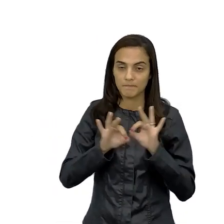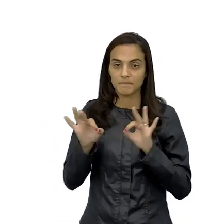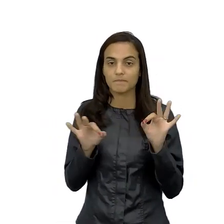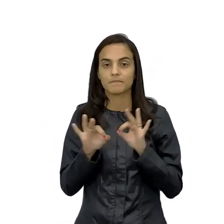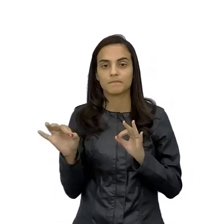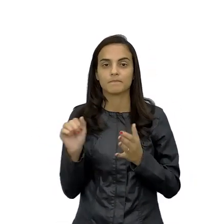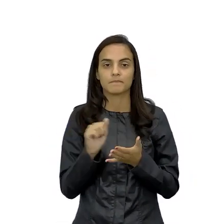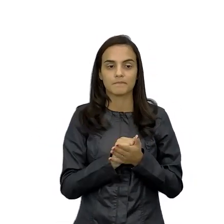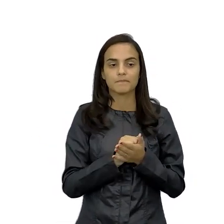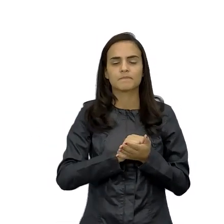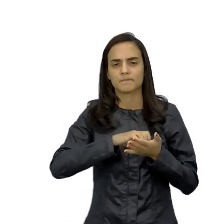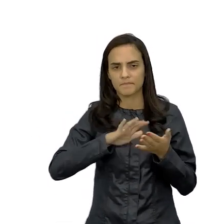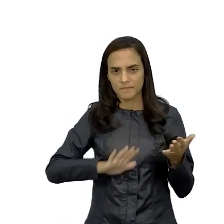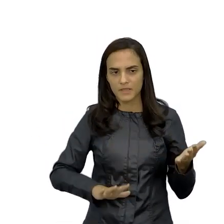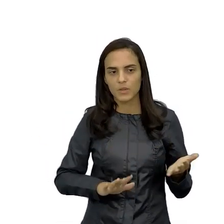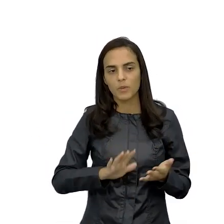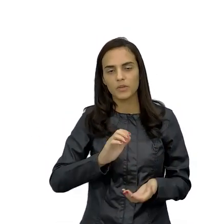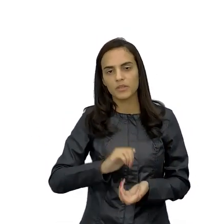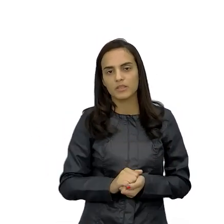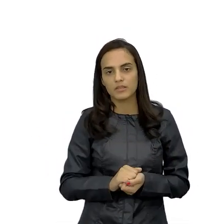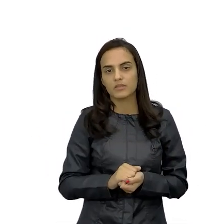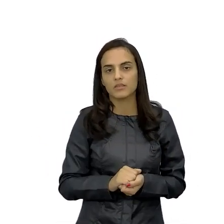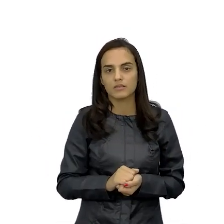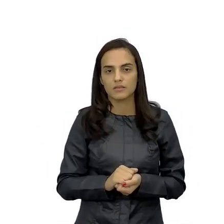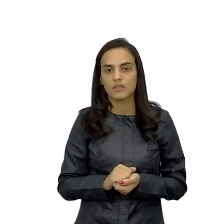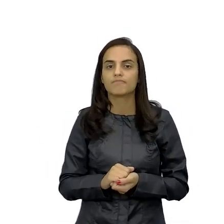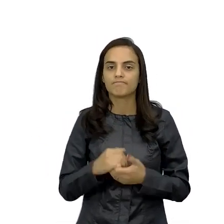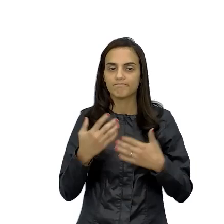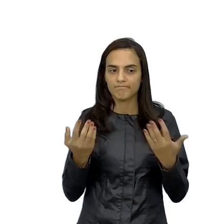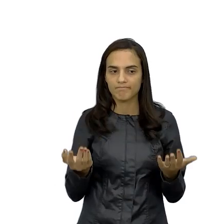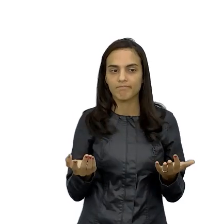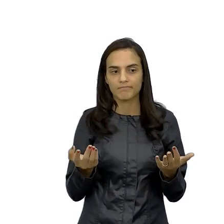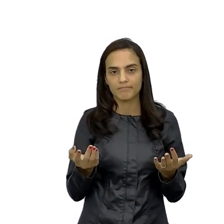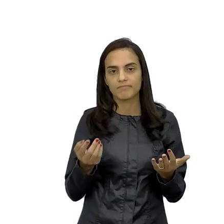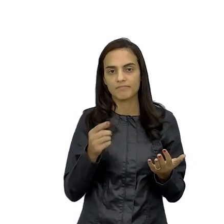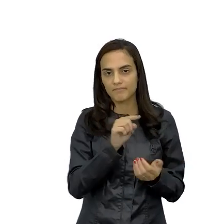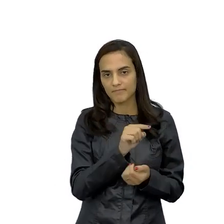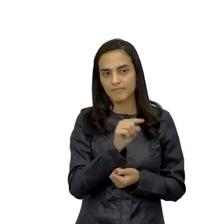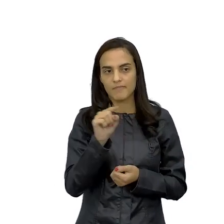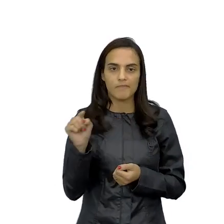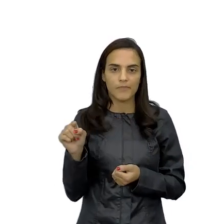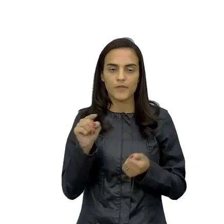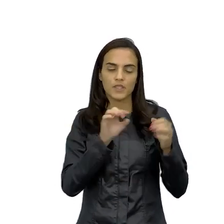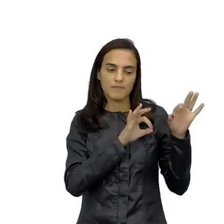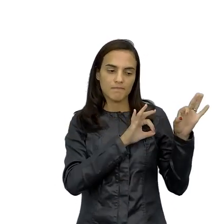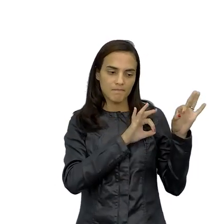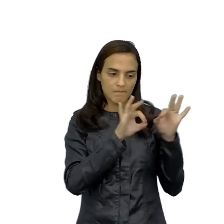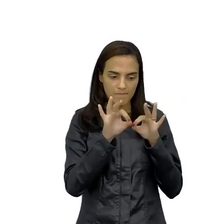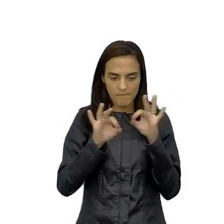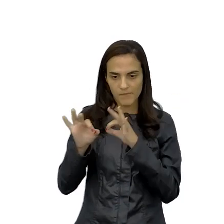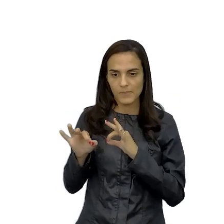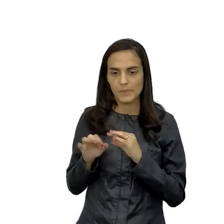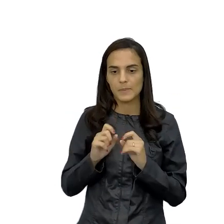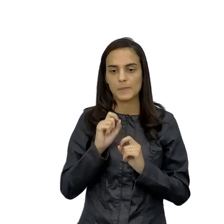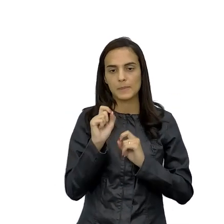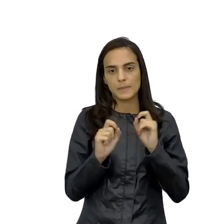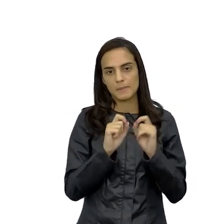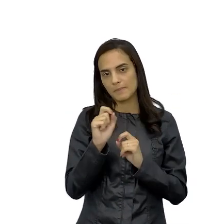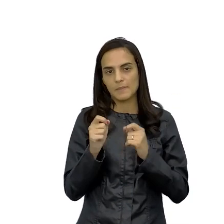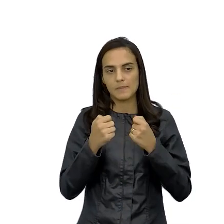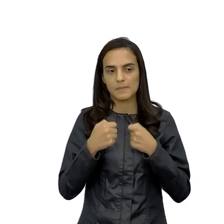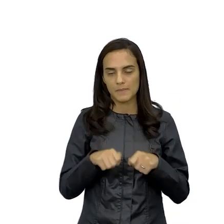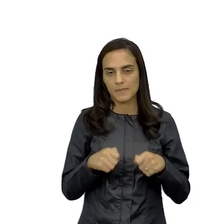nas atividades que vão fazer com seus alunos, de acordo com aquilo que vocês mapearam, que são